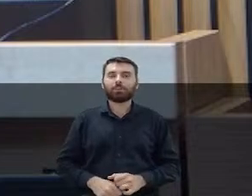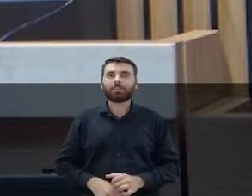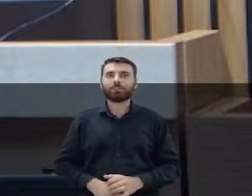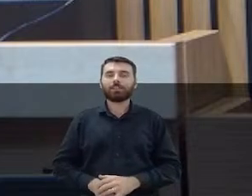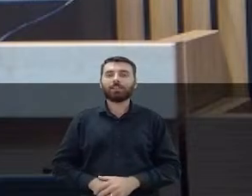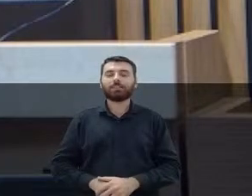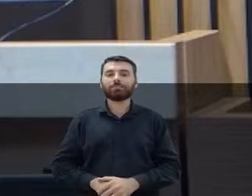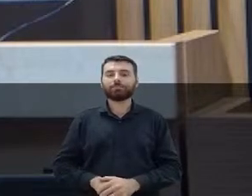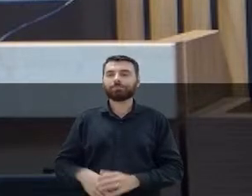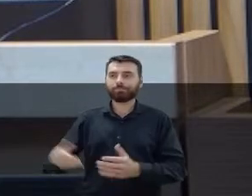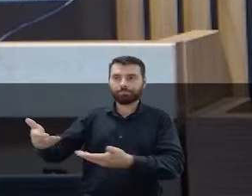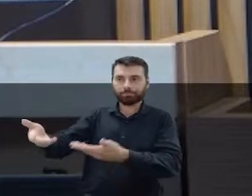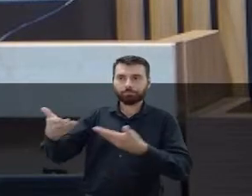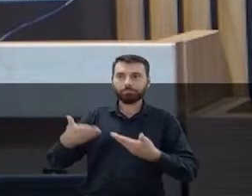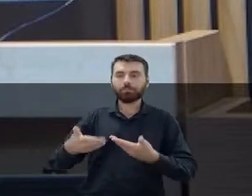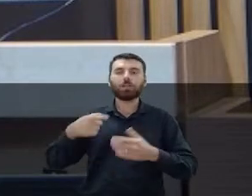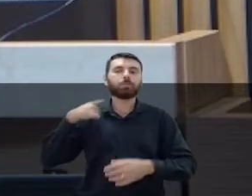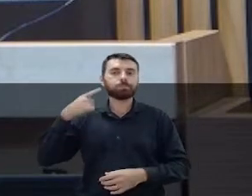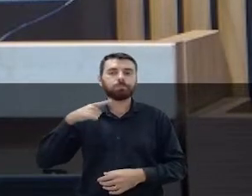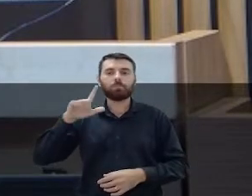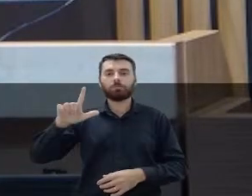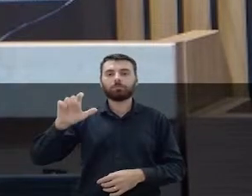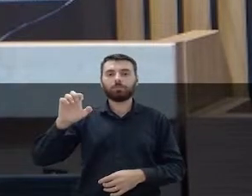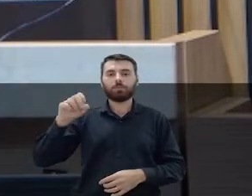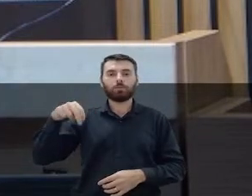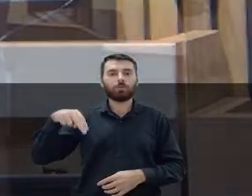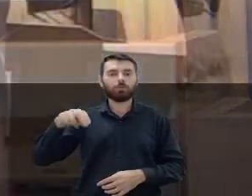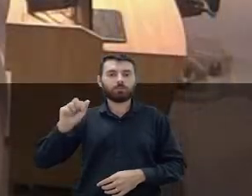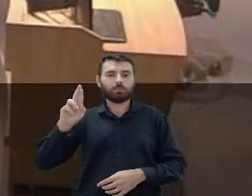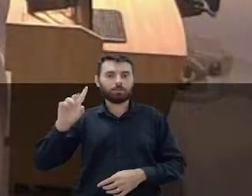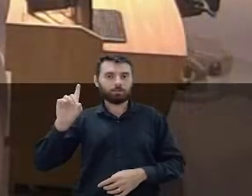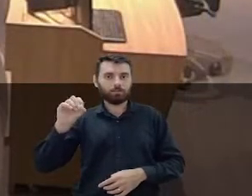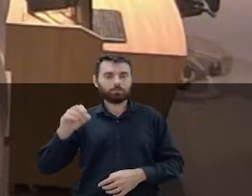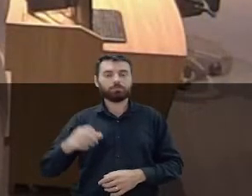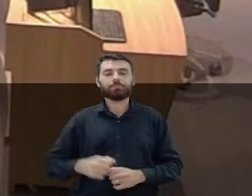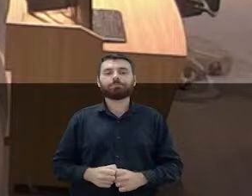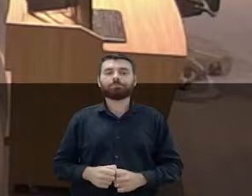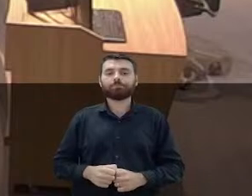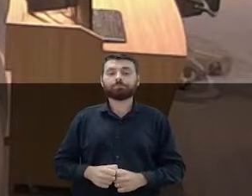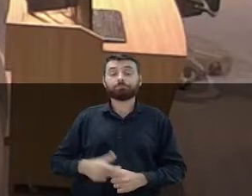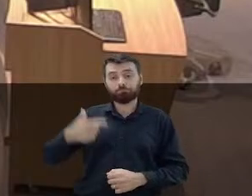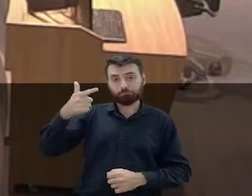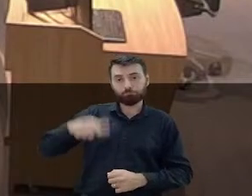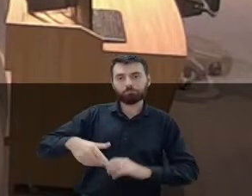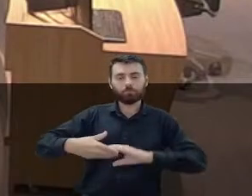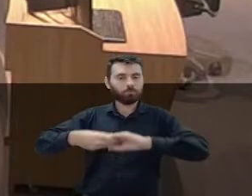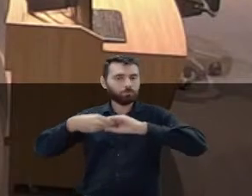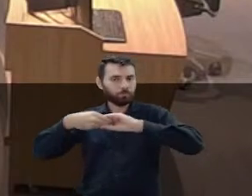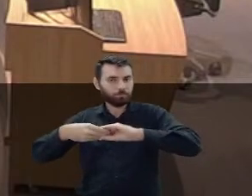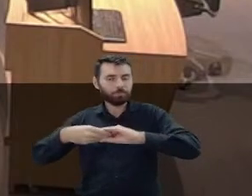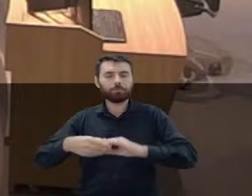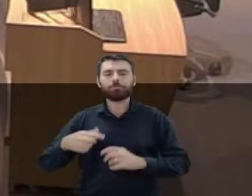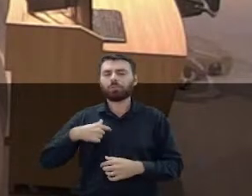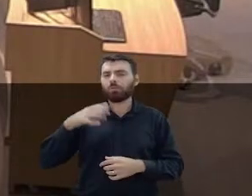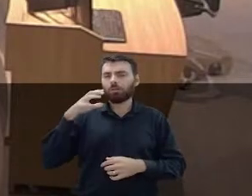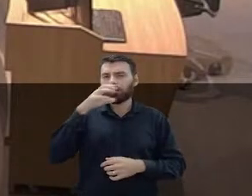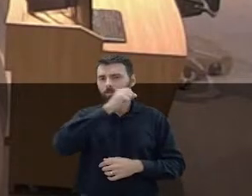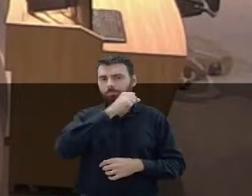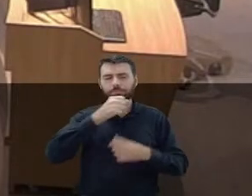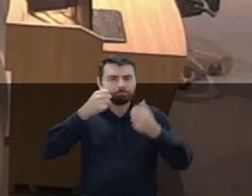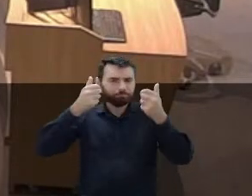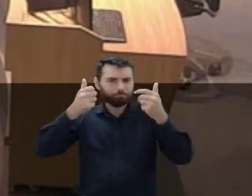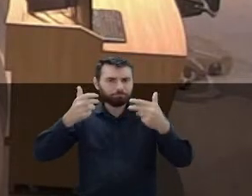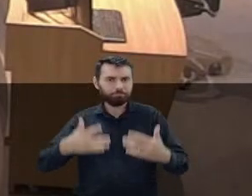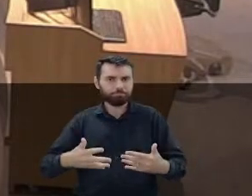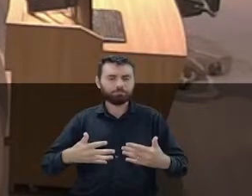só tem a palavra, doutor Leonardo, pelo prazo regimental. Cumprimento a todos novamente. Excelência, serei bem breve aqui, no,